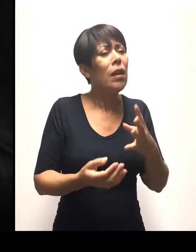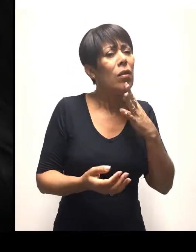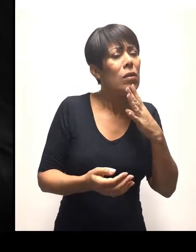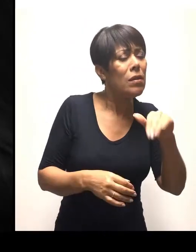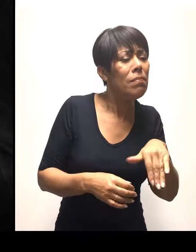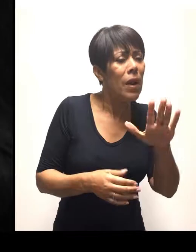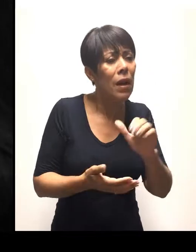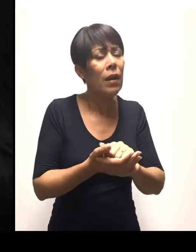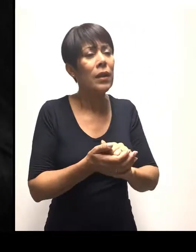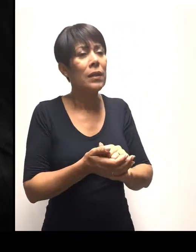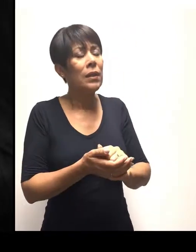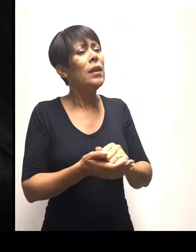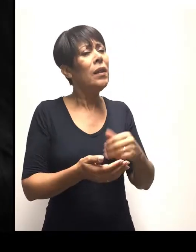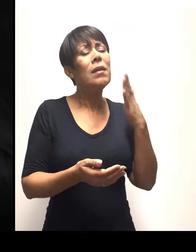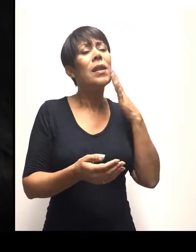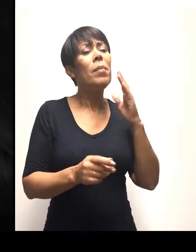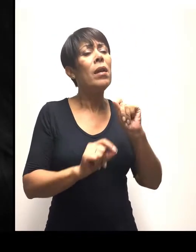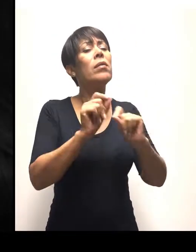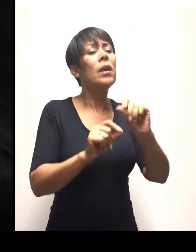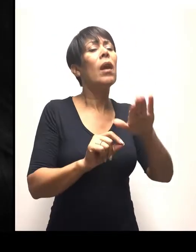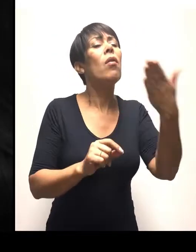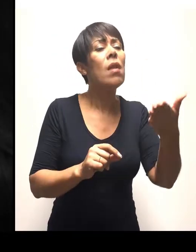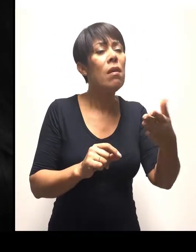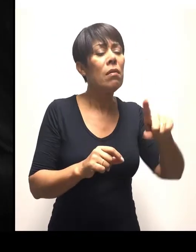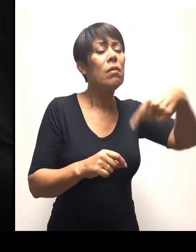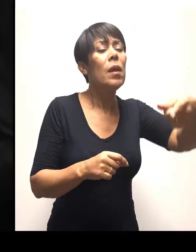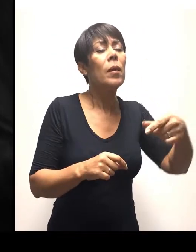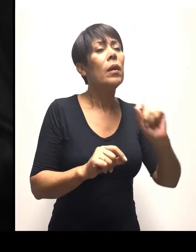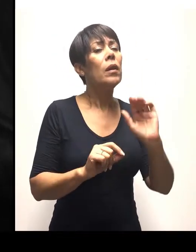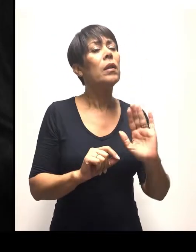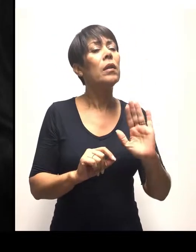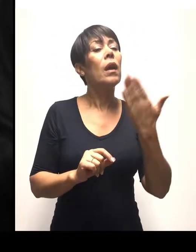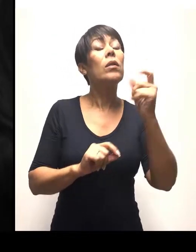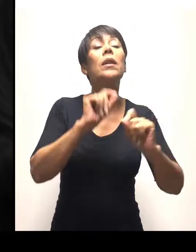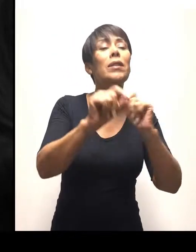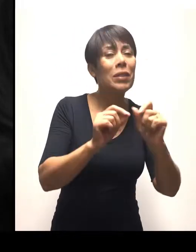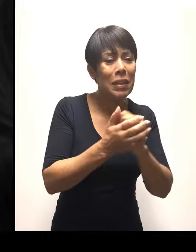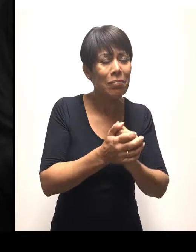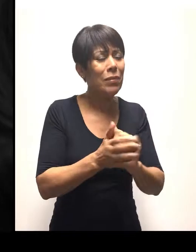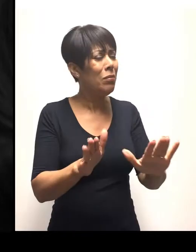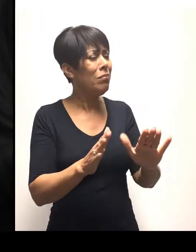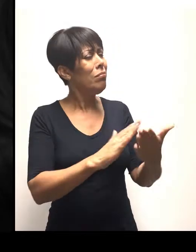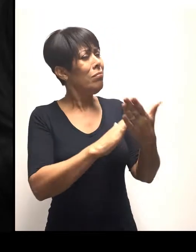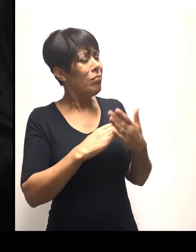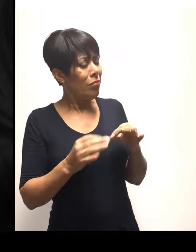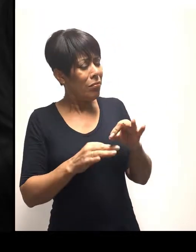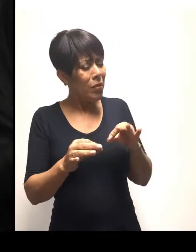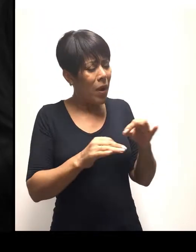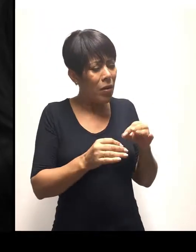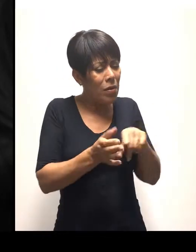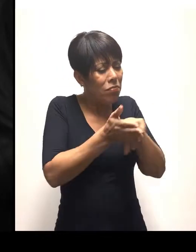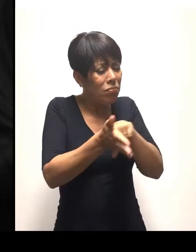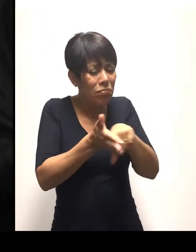né, de saber, e daí? O que tem atrás disso? isso me preparou para assuntar